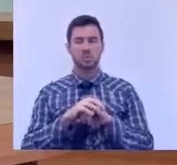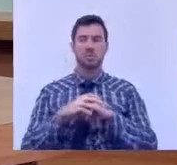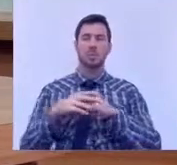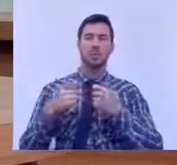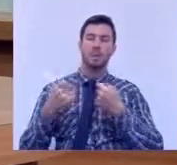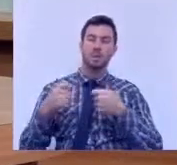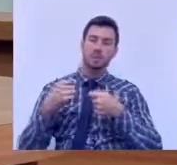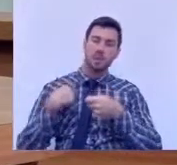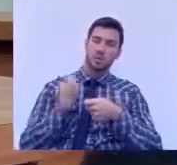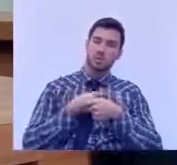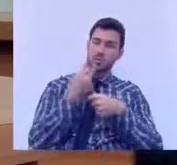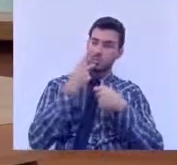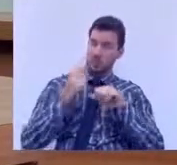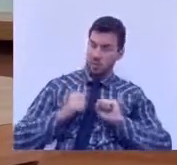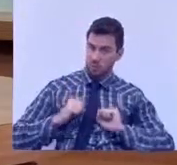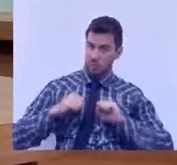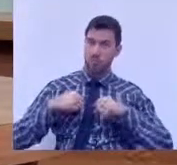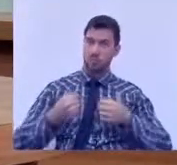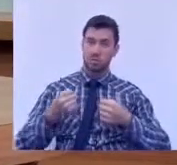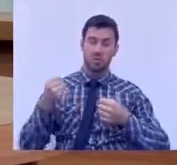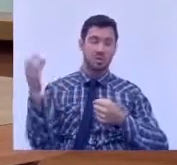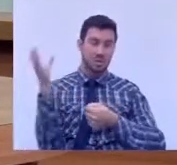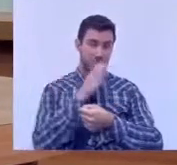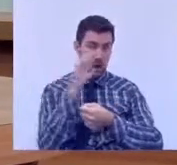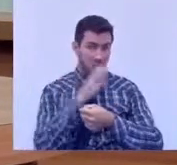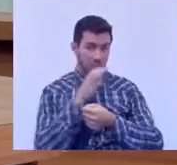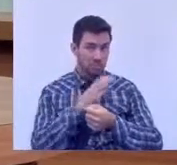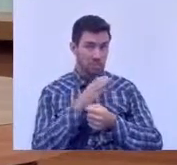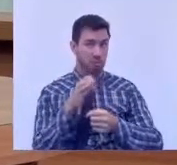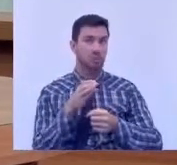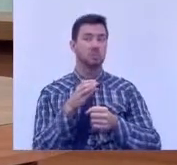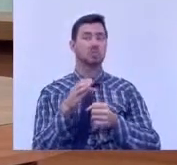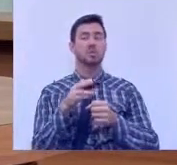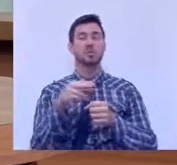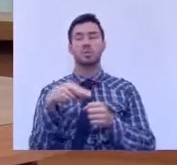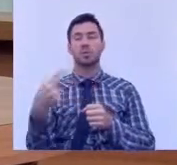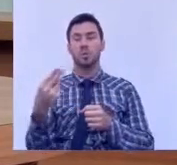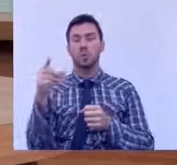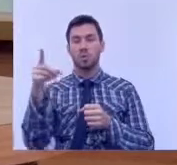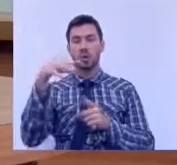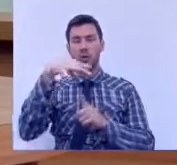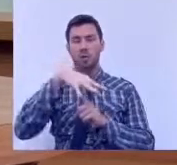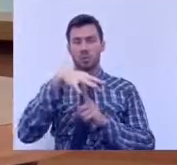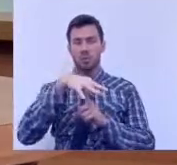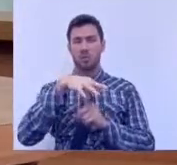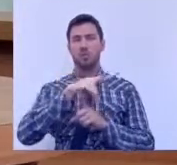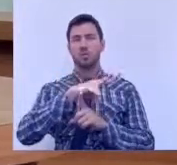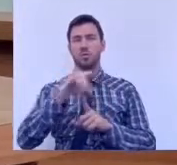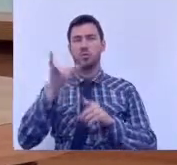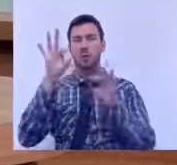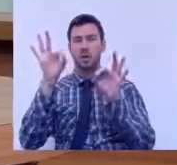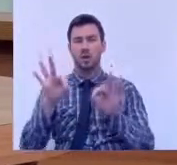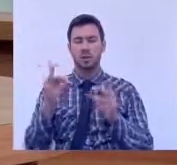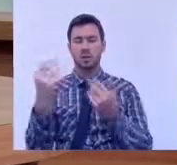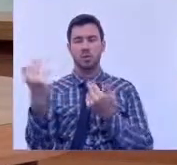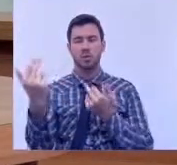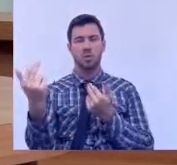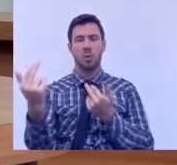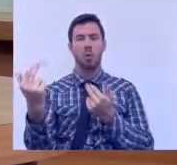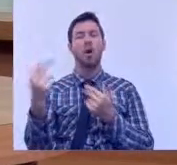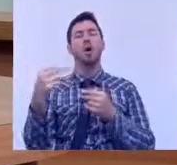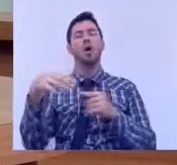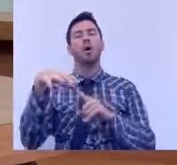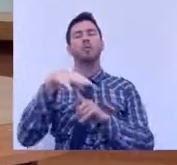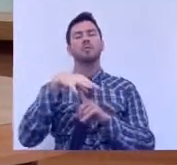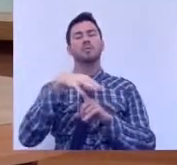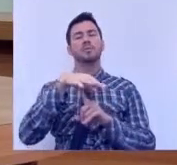ou a gente toma uma atitude logo para resolver aquela questão de Vila Galvão, ou aquela Feira do Rolo vai ficar igual aquela feira que tem hoje no Taboão,